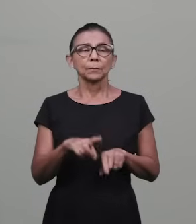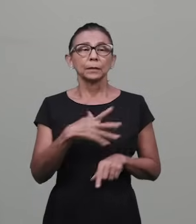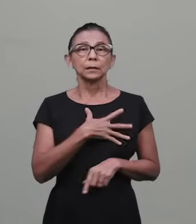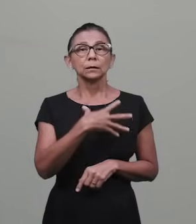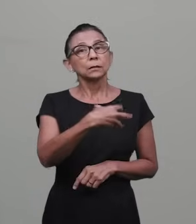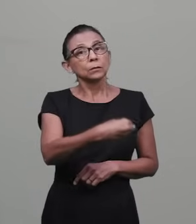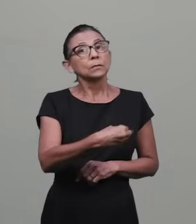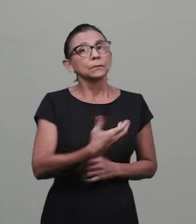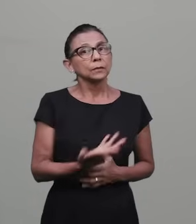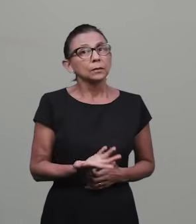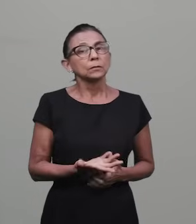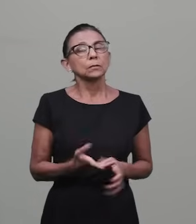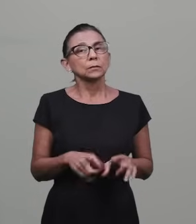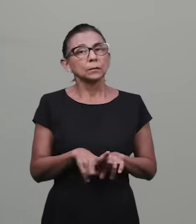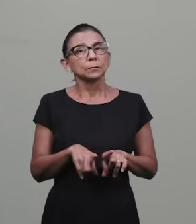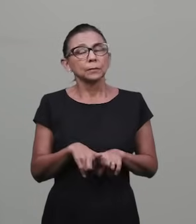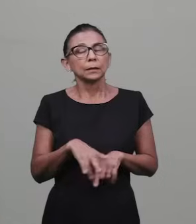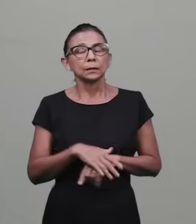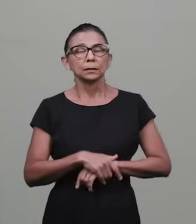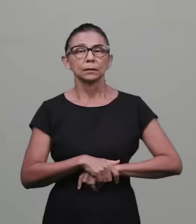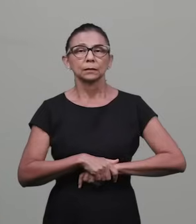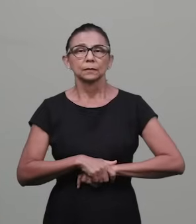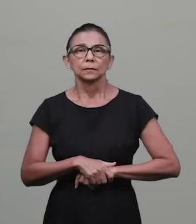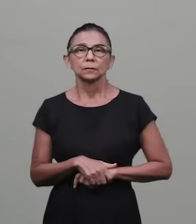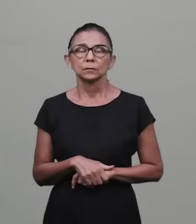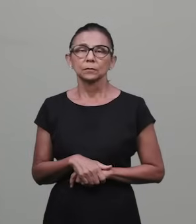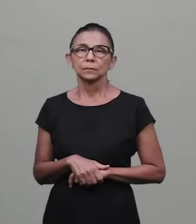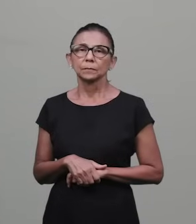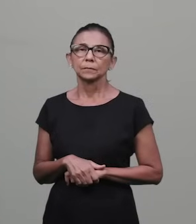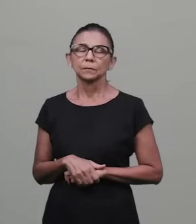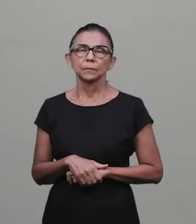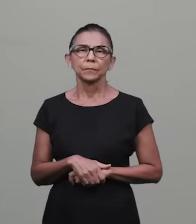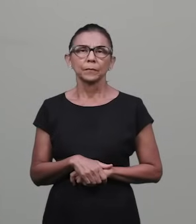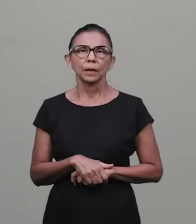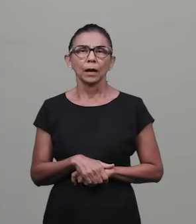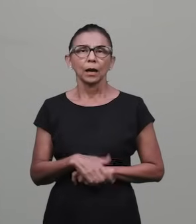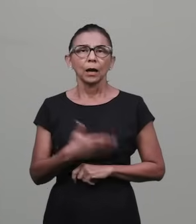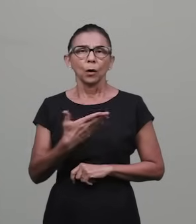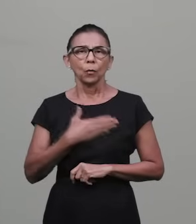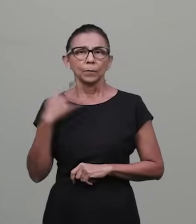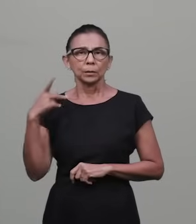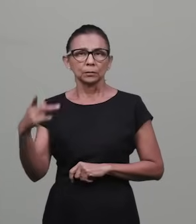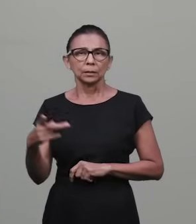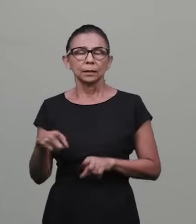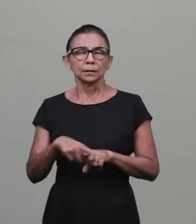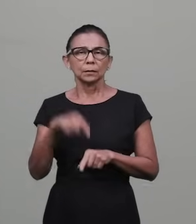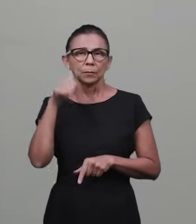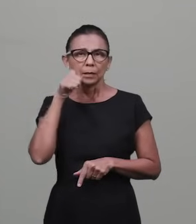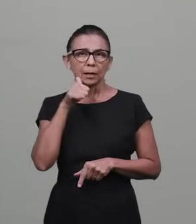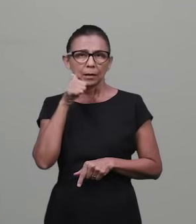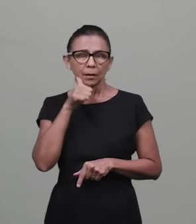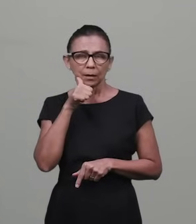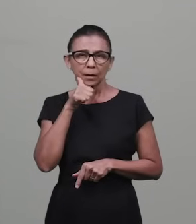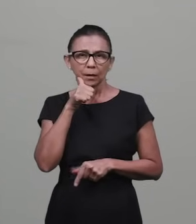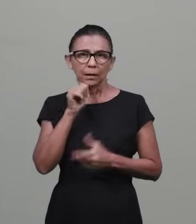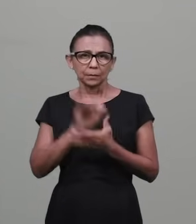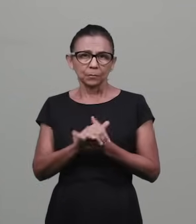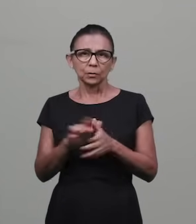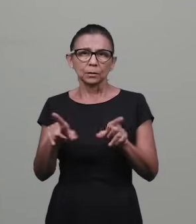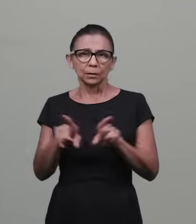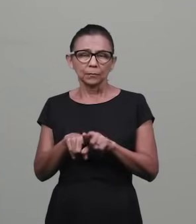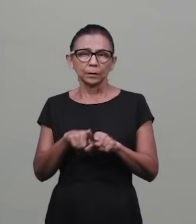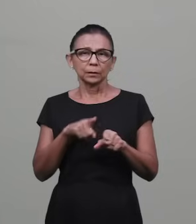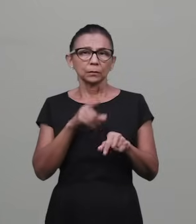reformadores que tiveram esposas importantes na vida deles, que fez toda a diferença para que eles fossem o